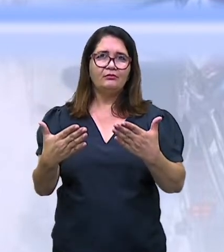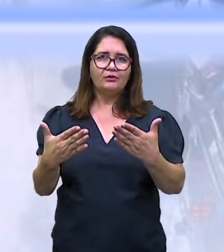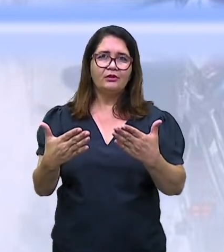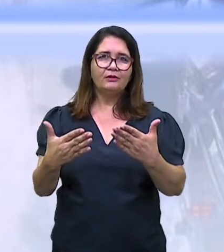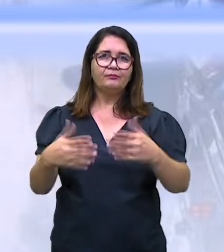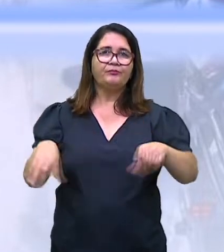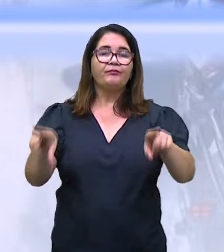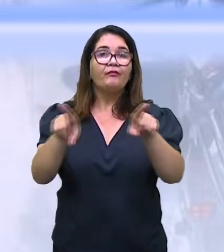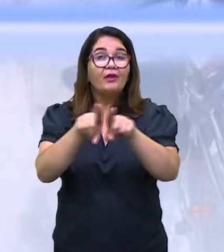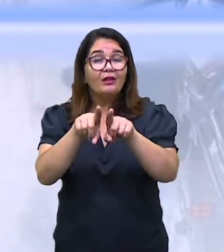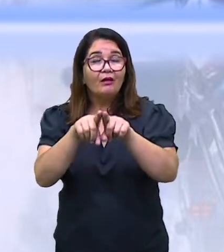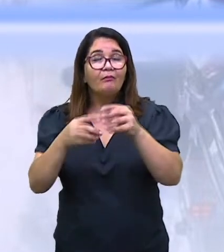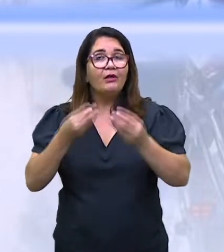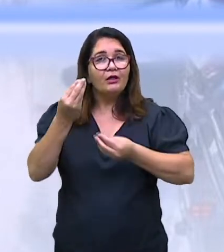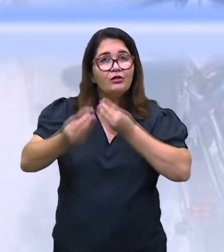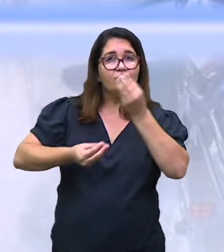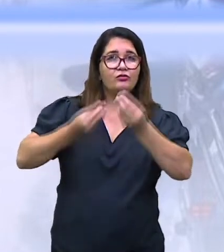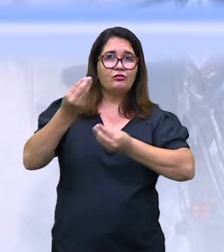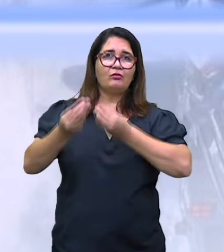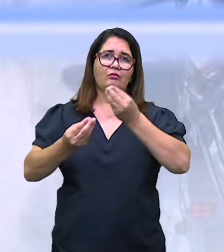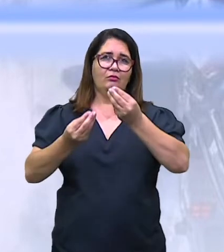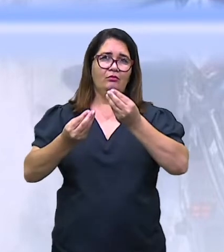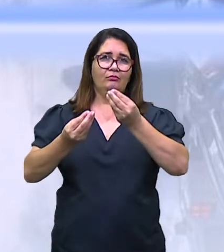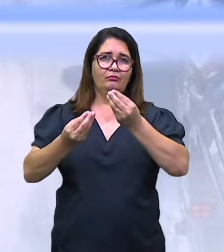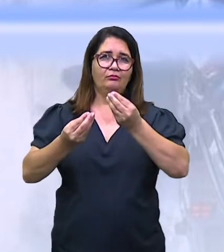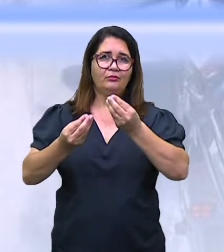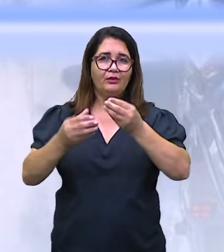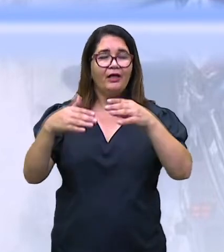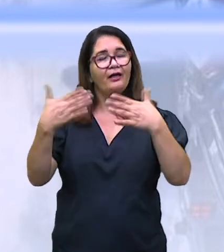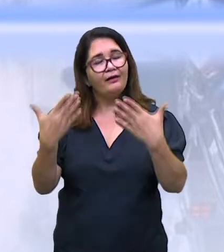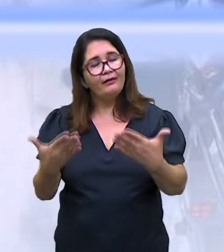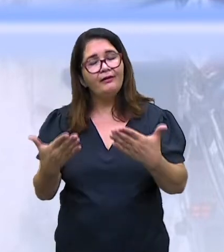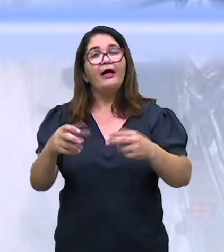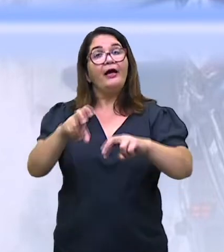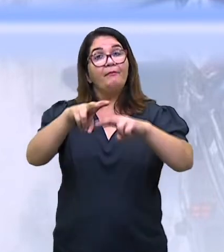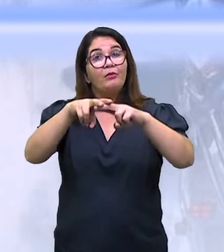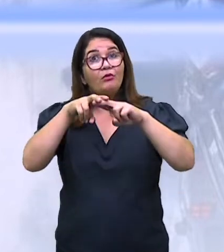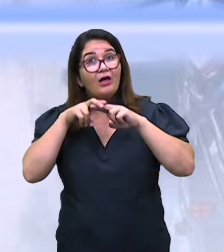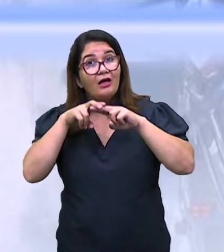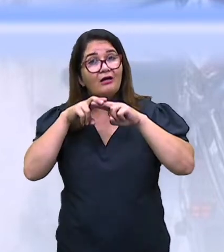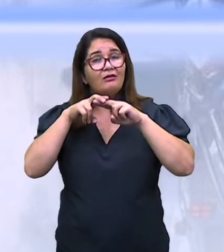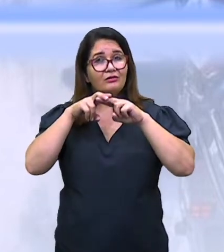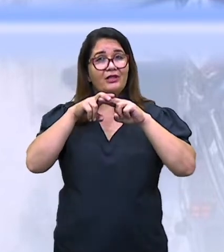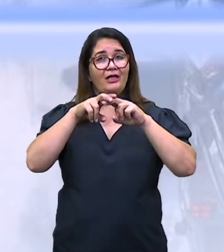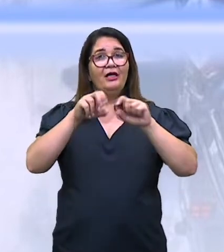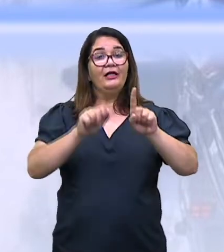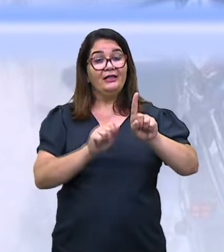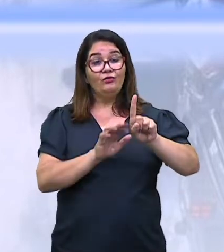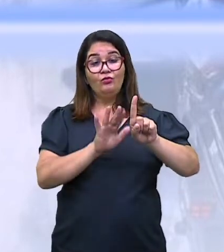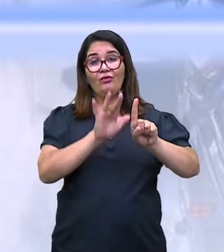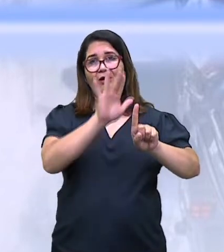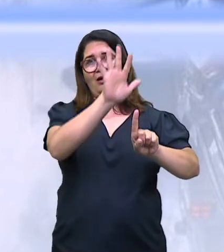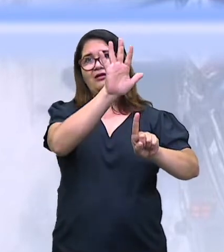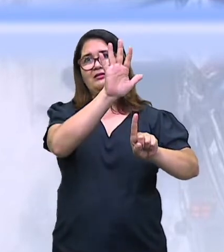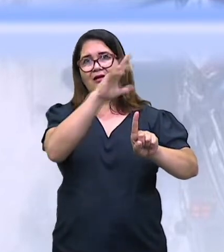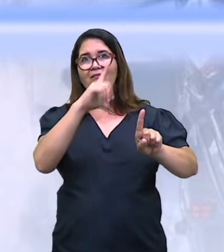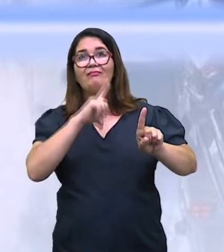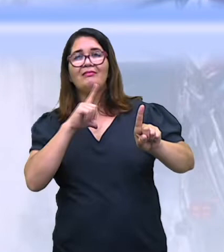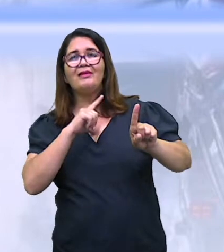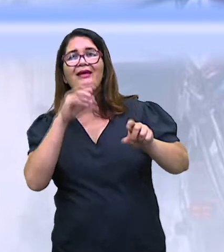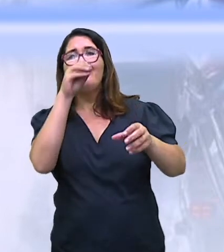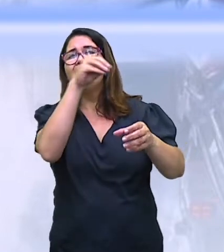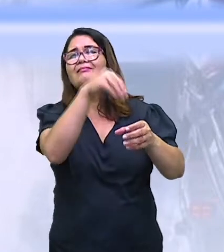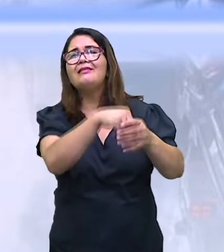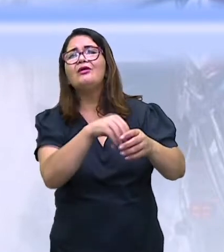das ferragens. Isso tudo se deu devido à presença desta poluição. E